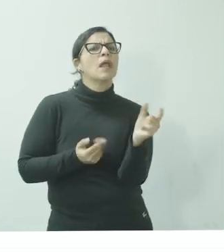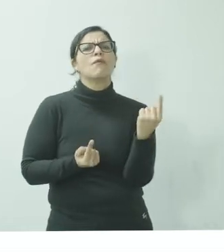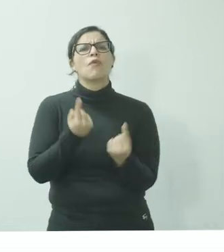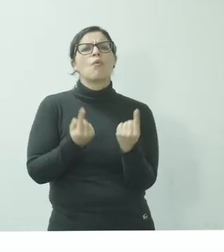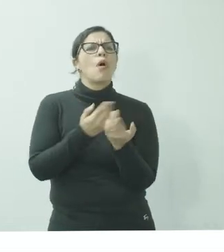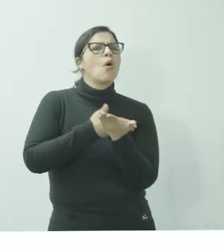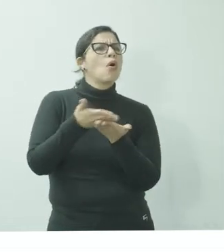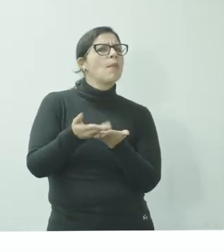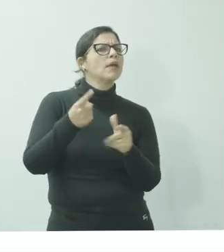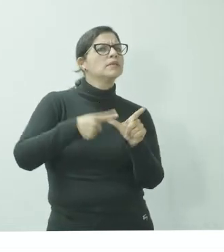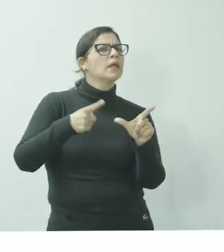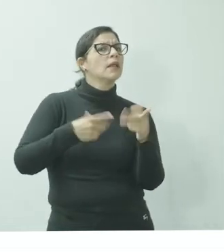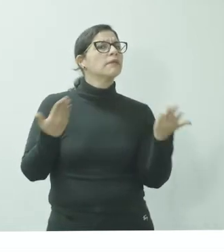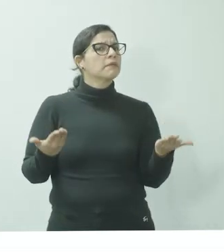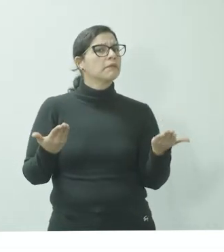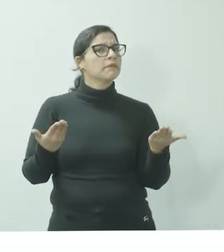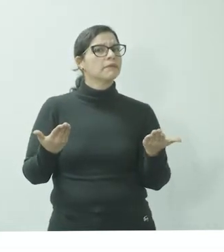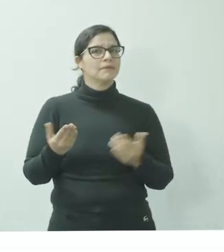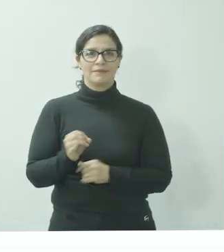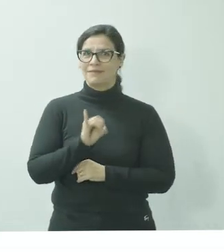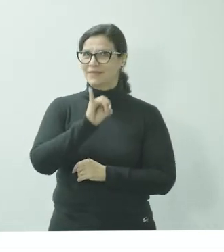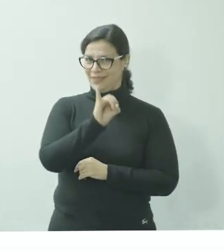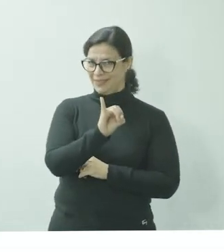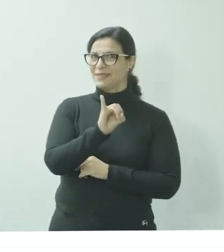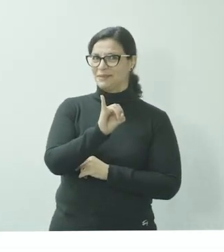imprensa é a letra